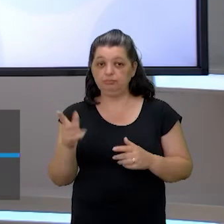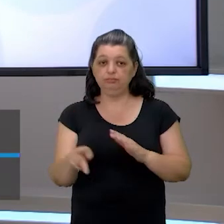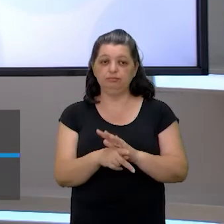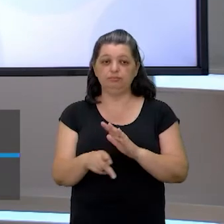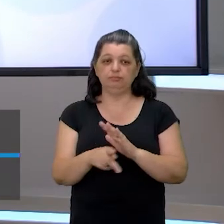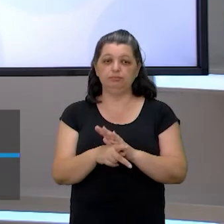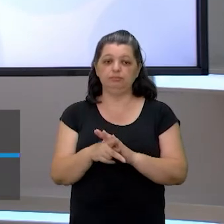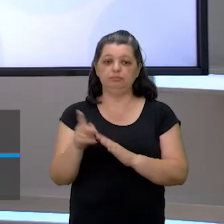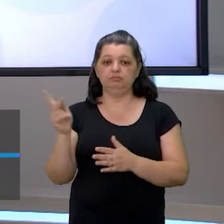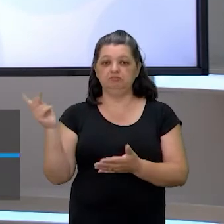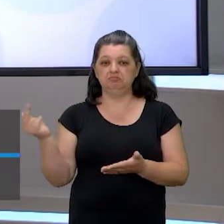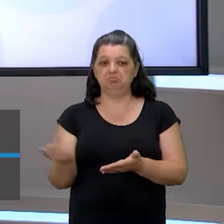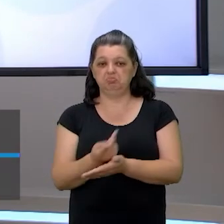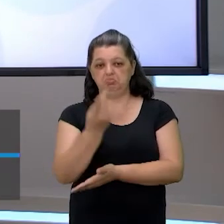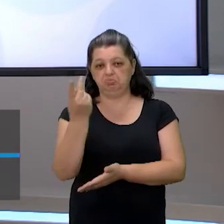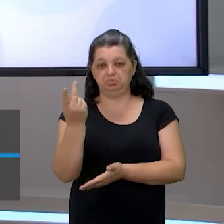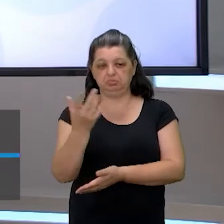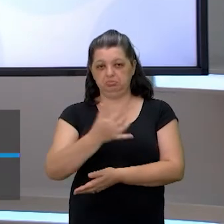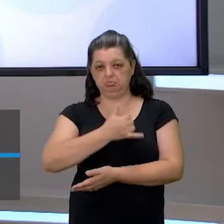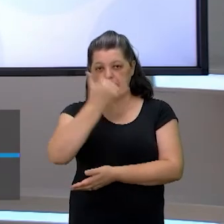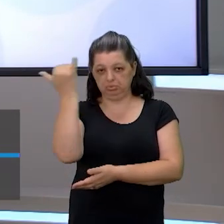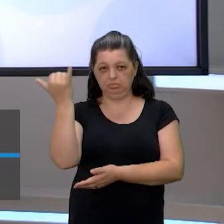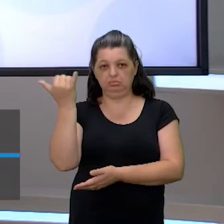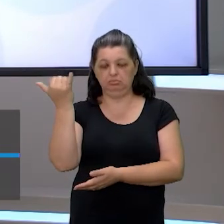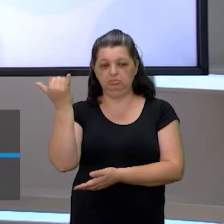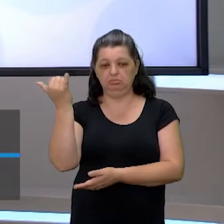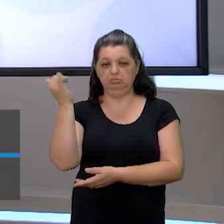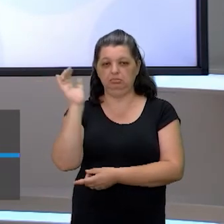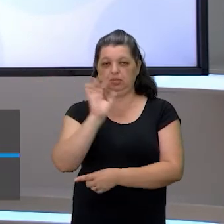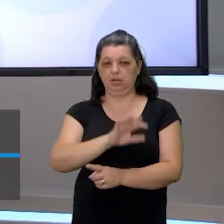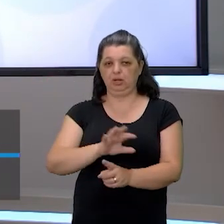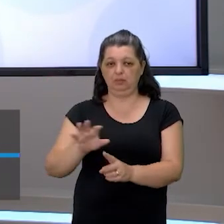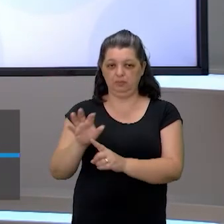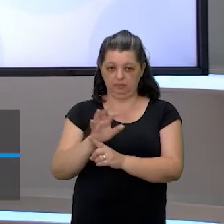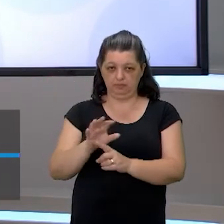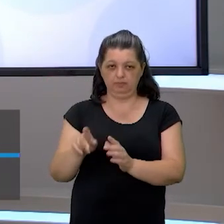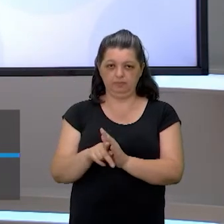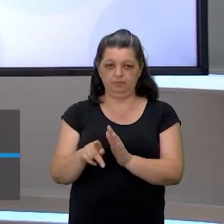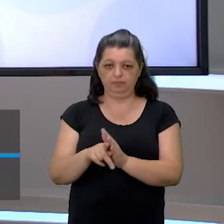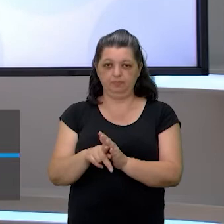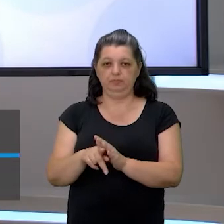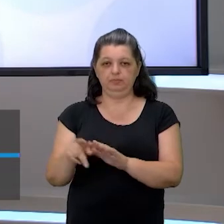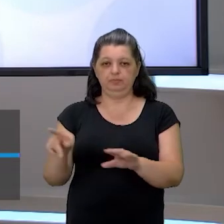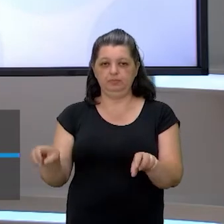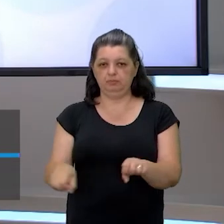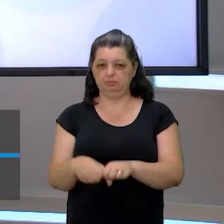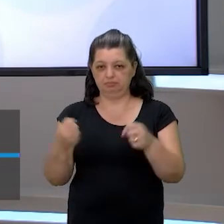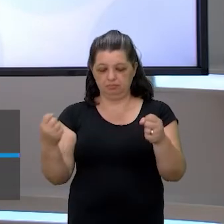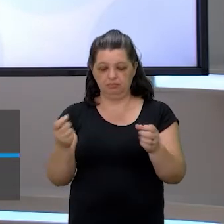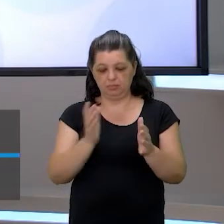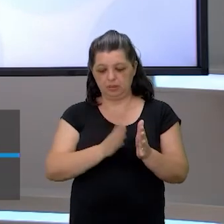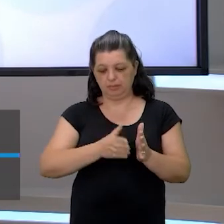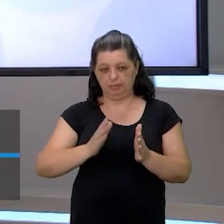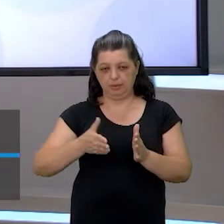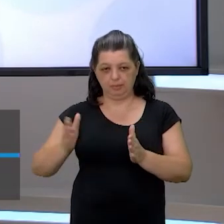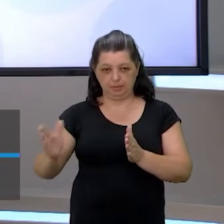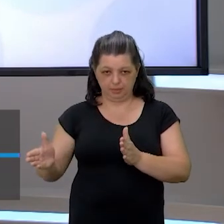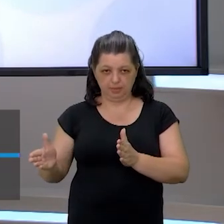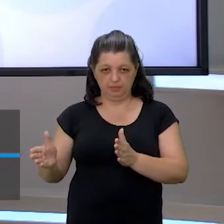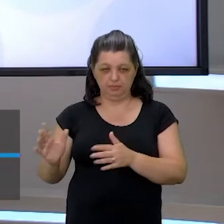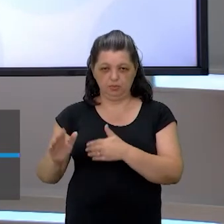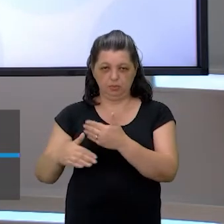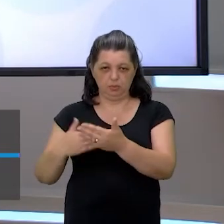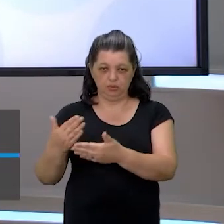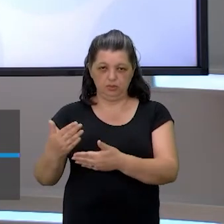catástrofe que interfere, então, nesse ciclo, né, que rompe algum elo dessa cadeia, é onde a gente vai ter aí